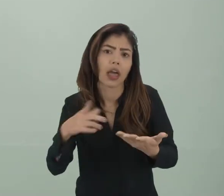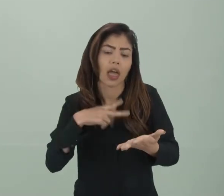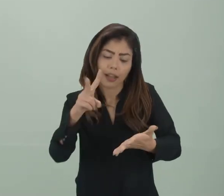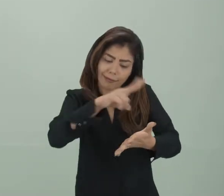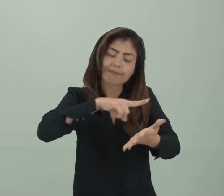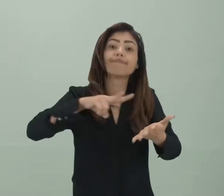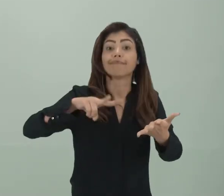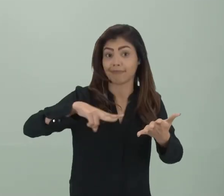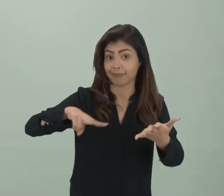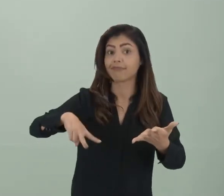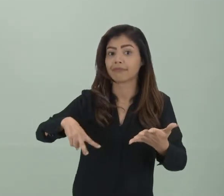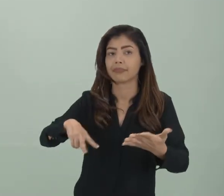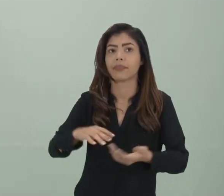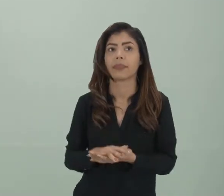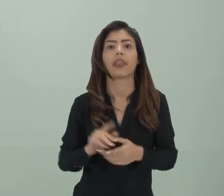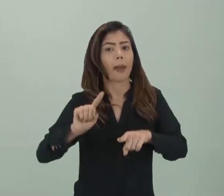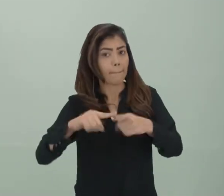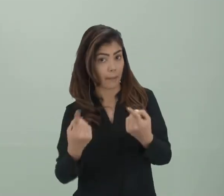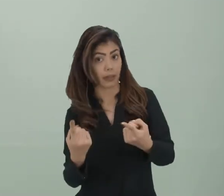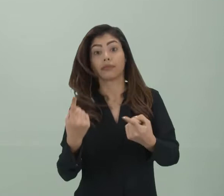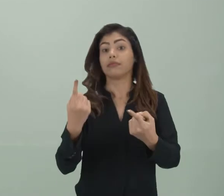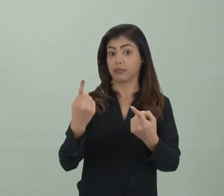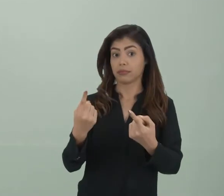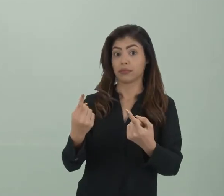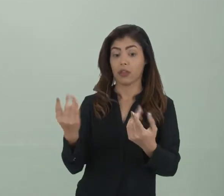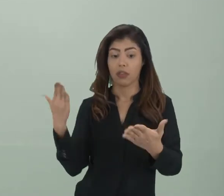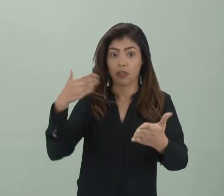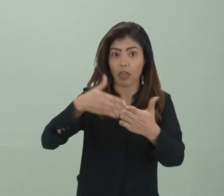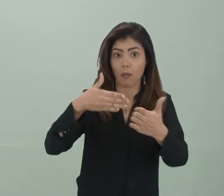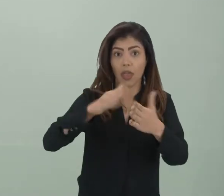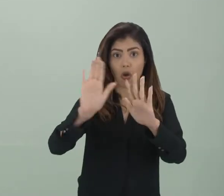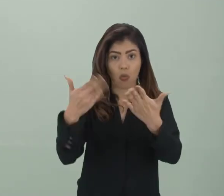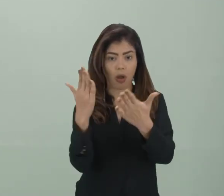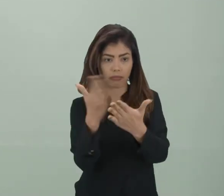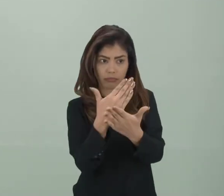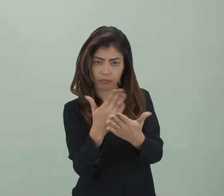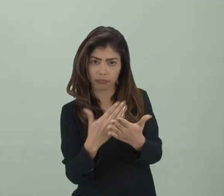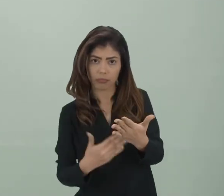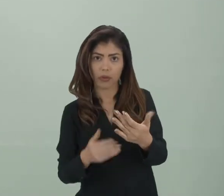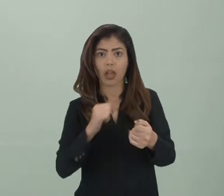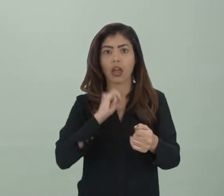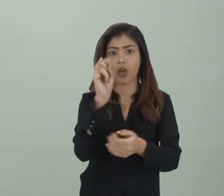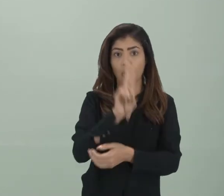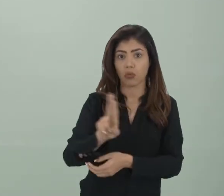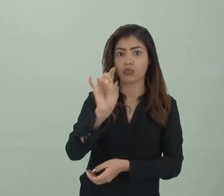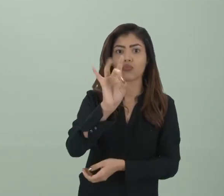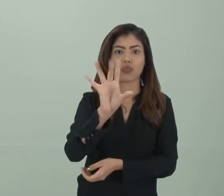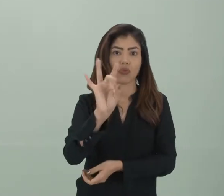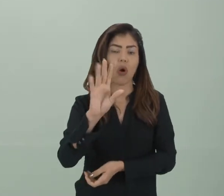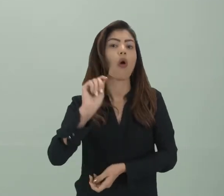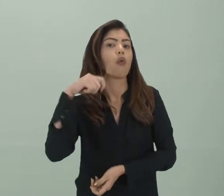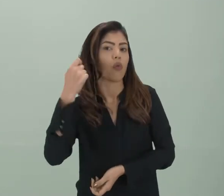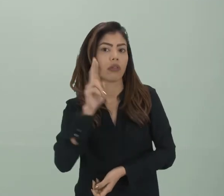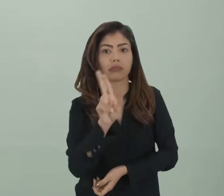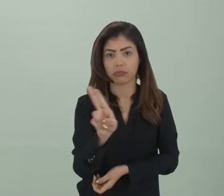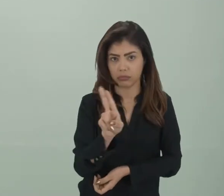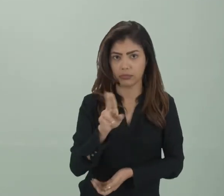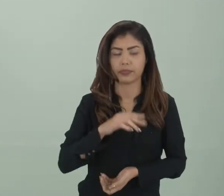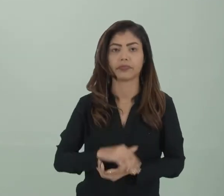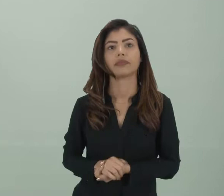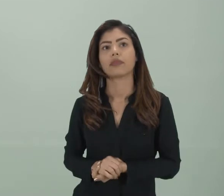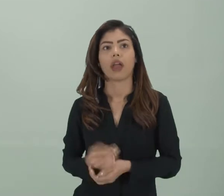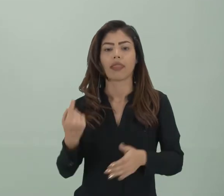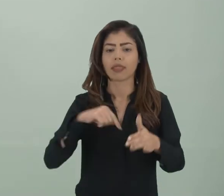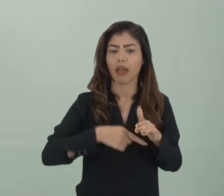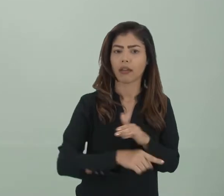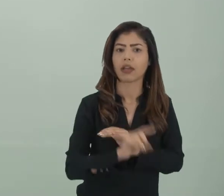de Machado de Assis, mas ao invés de determinar quais livros ou quais obras, eu utilizo o nome do autor. Dentro dessa perspectiva,